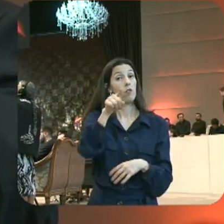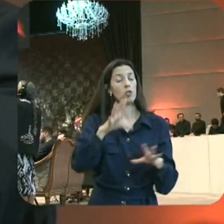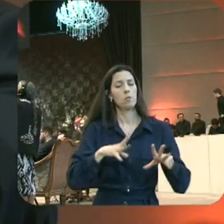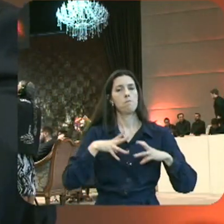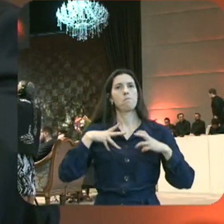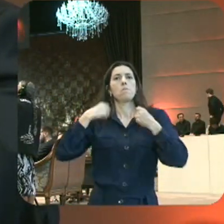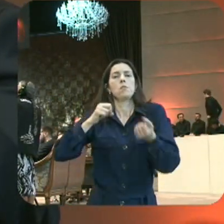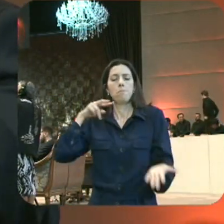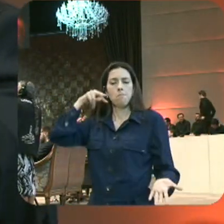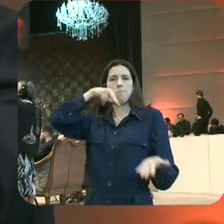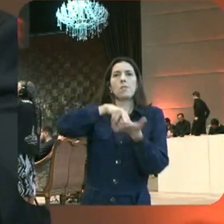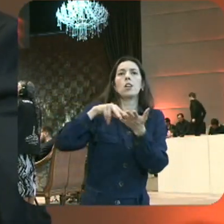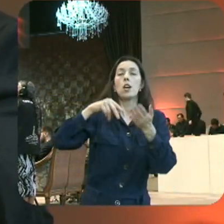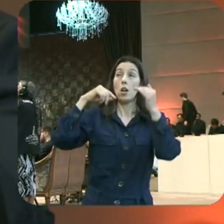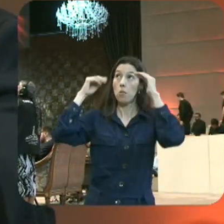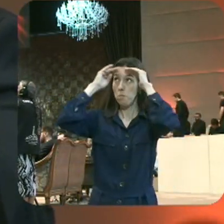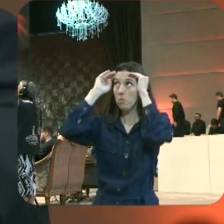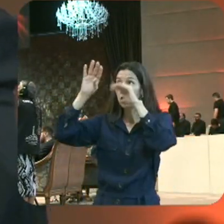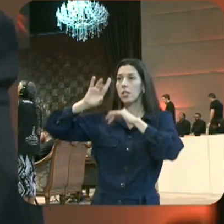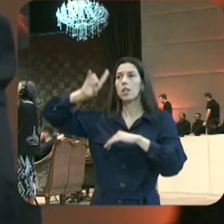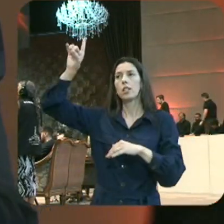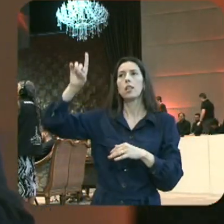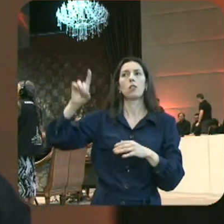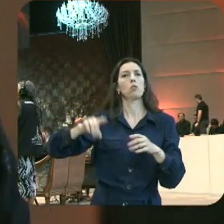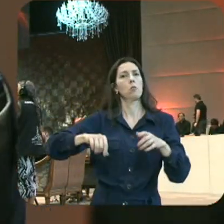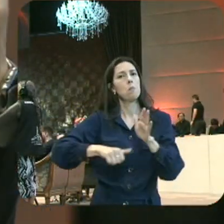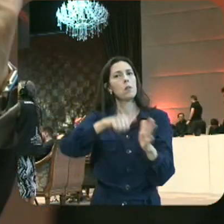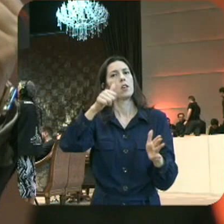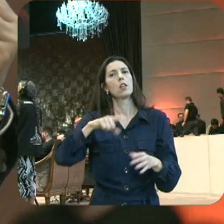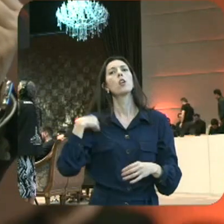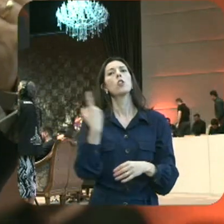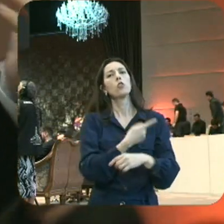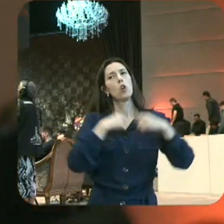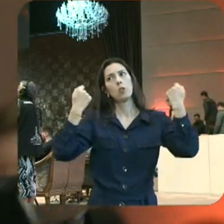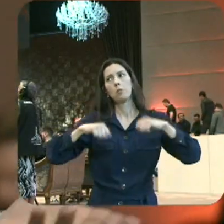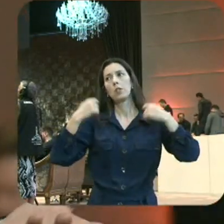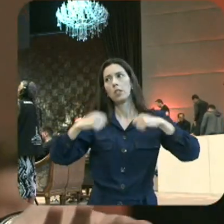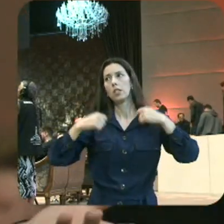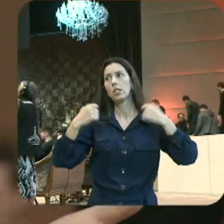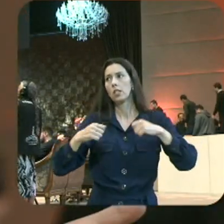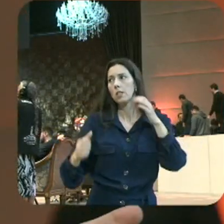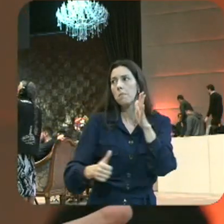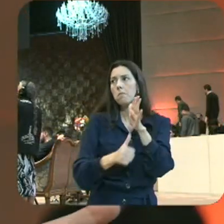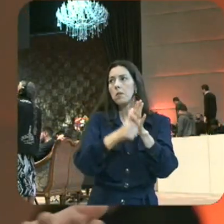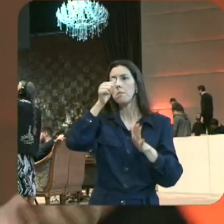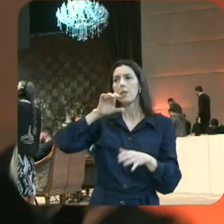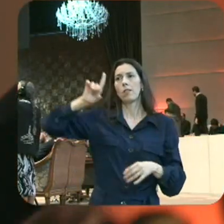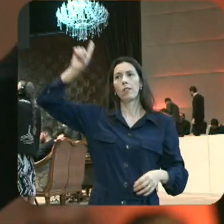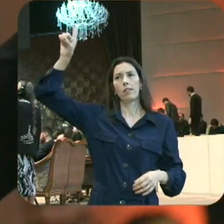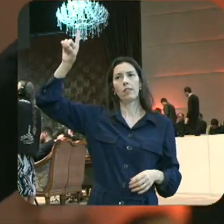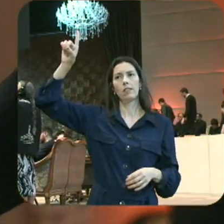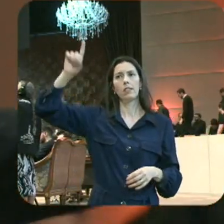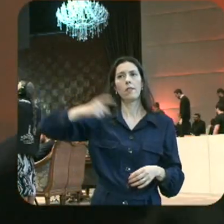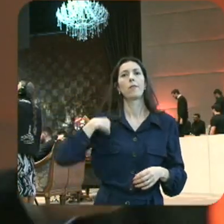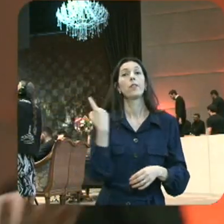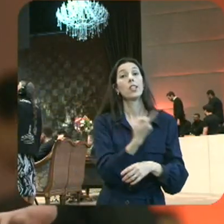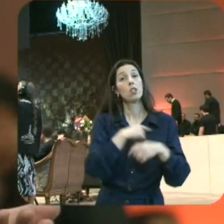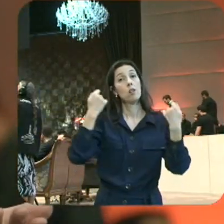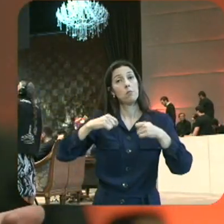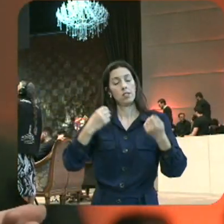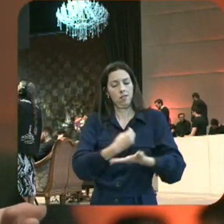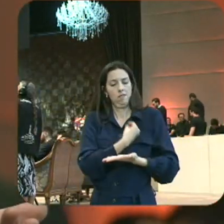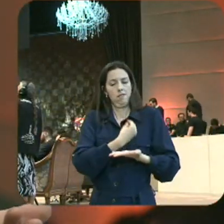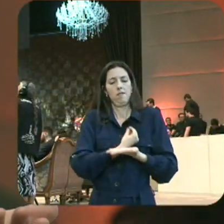jeito dele, da maneira dele. E eu vou dar os passos de fé do jeito dele. E eu vou fazer as